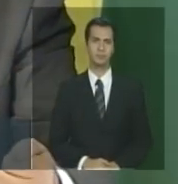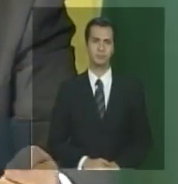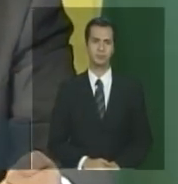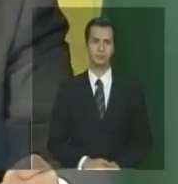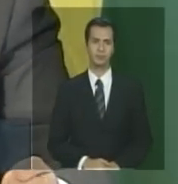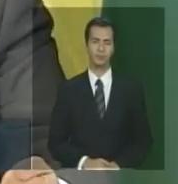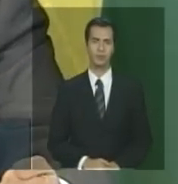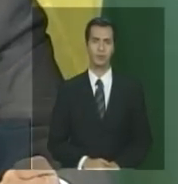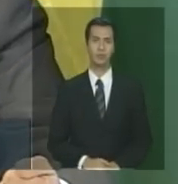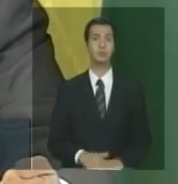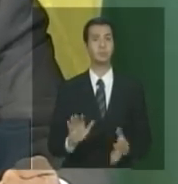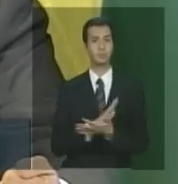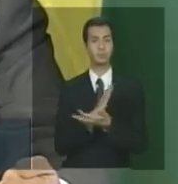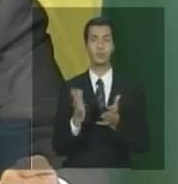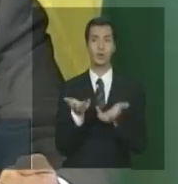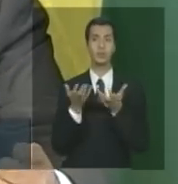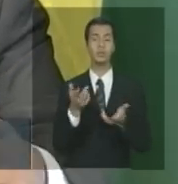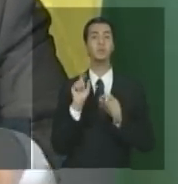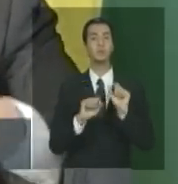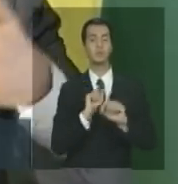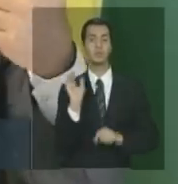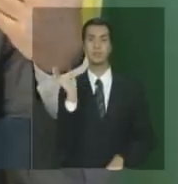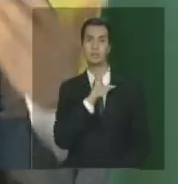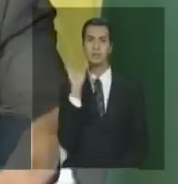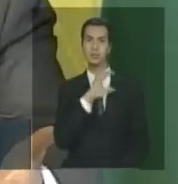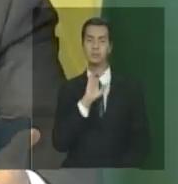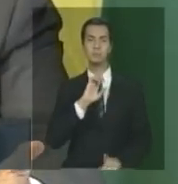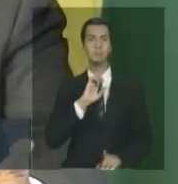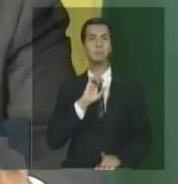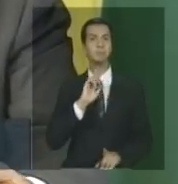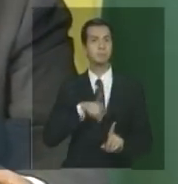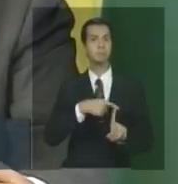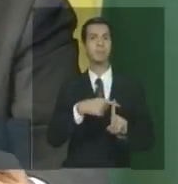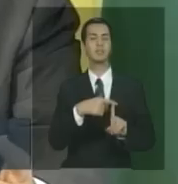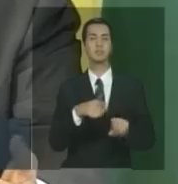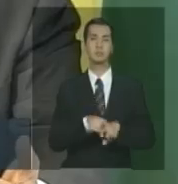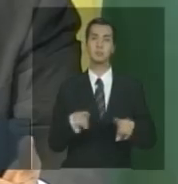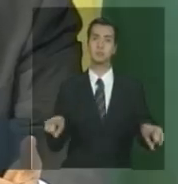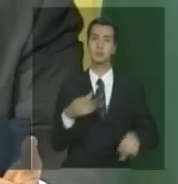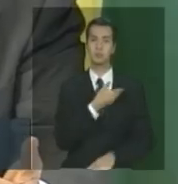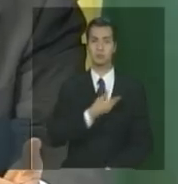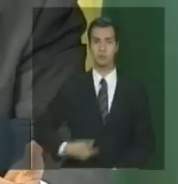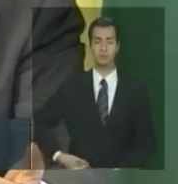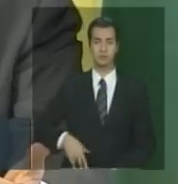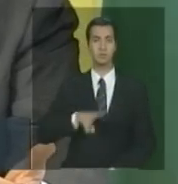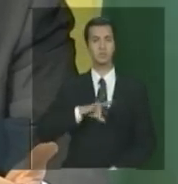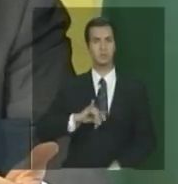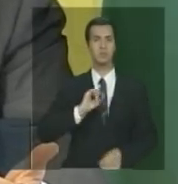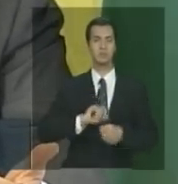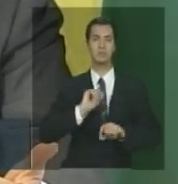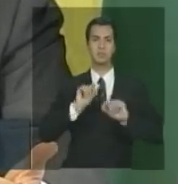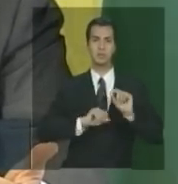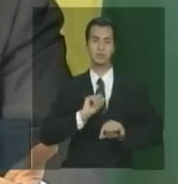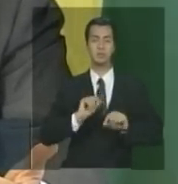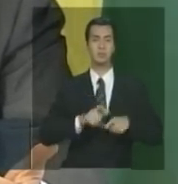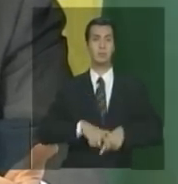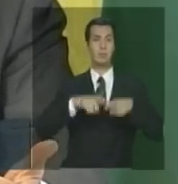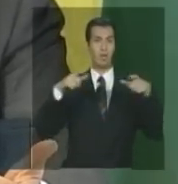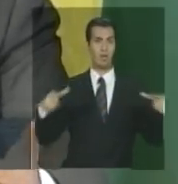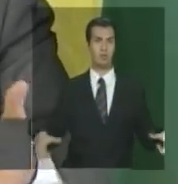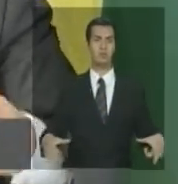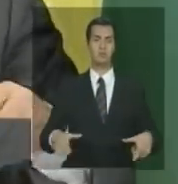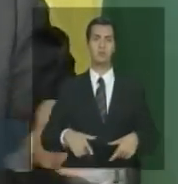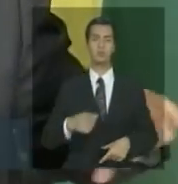talvez até numa velocidade maior do que nós estejamos fazendo, mas o governo vai fazer isto em maior escala este ano,